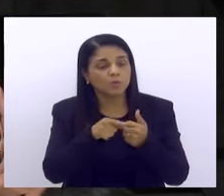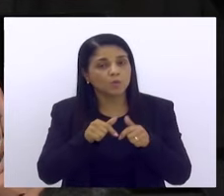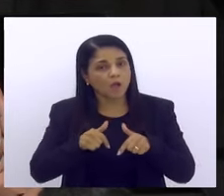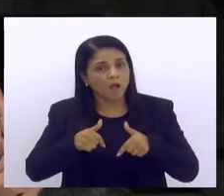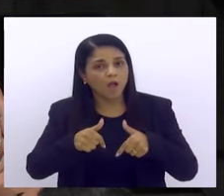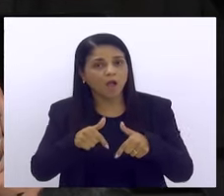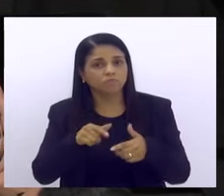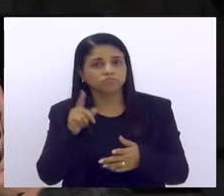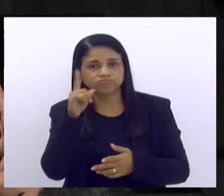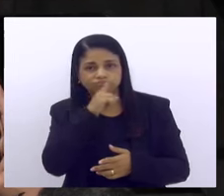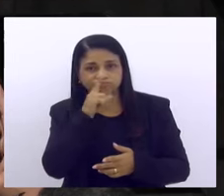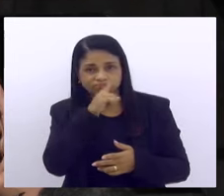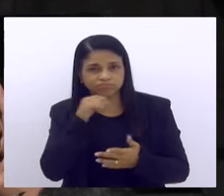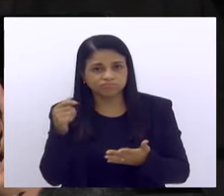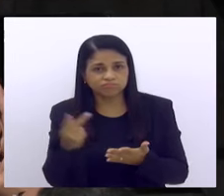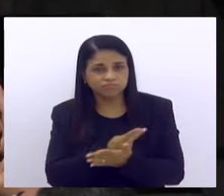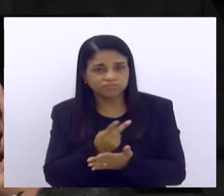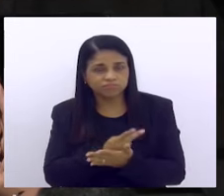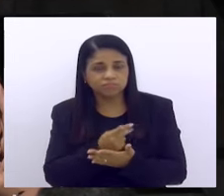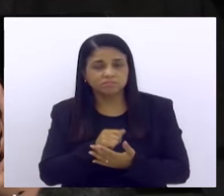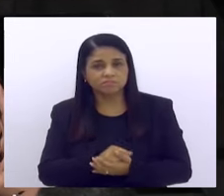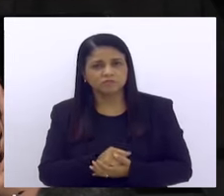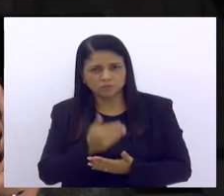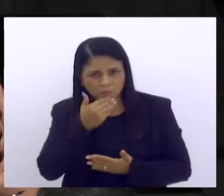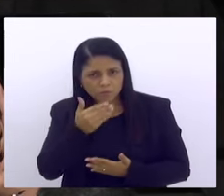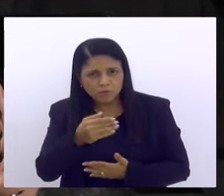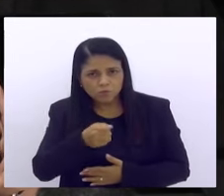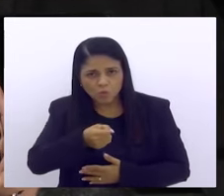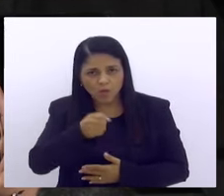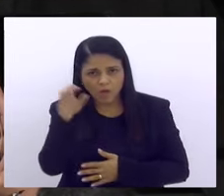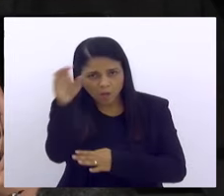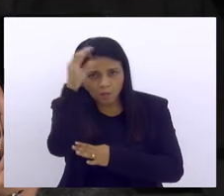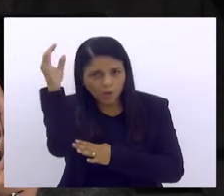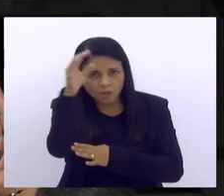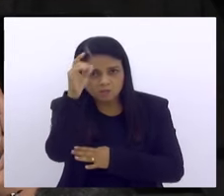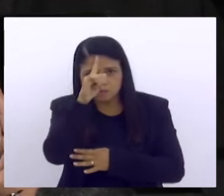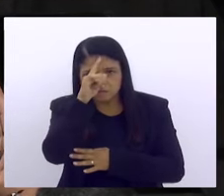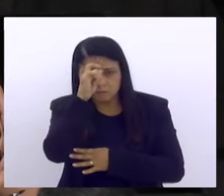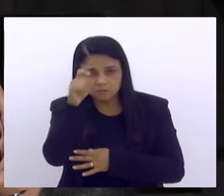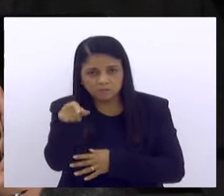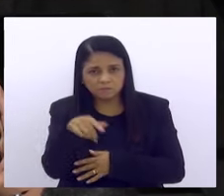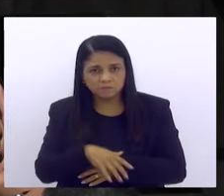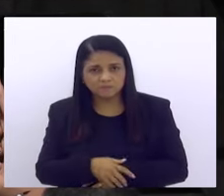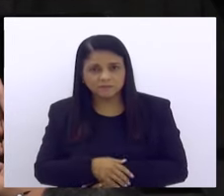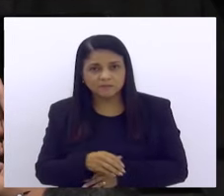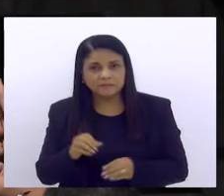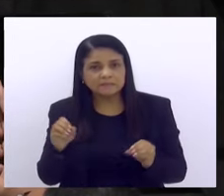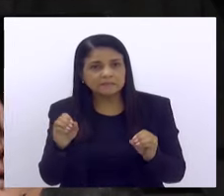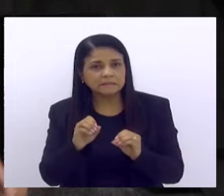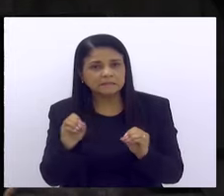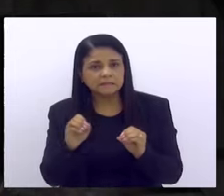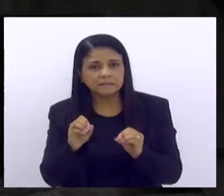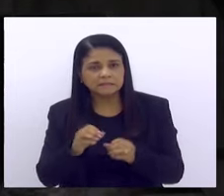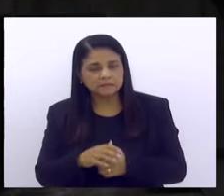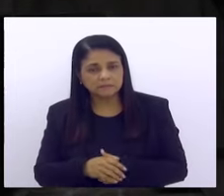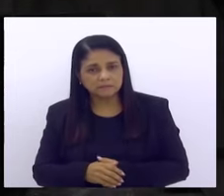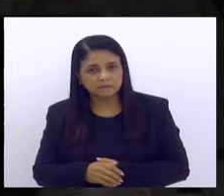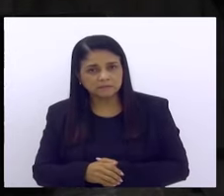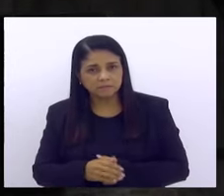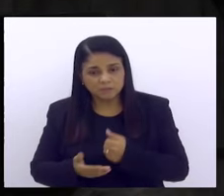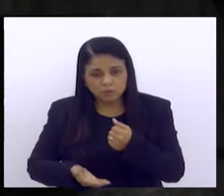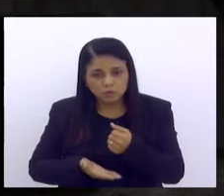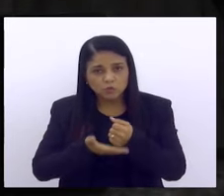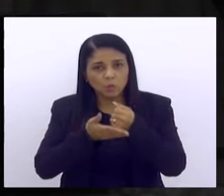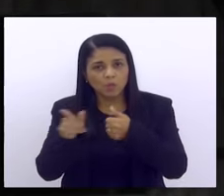irregular, se tinham pedido uma ambulância e não haviam chamado a ambulância para atender